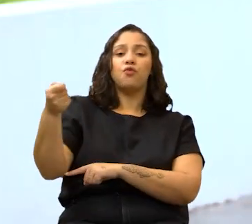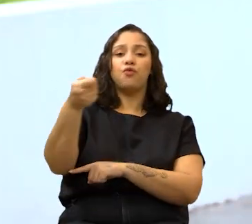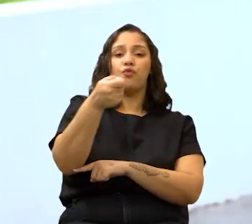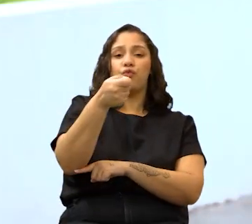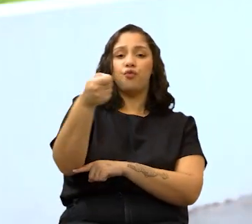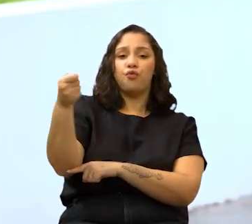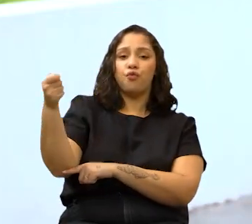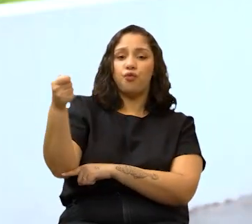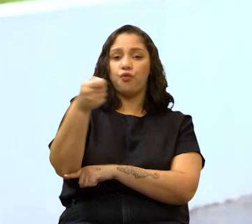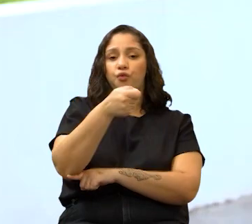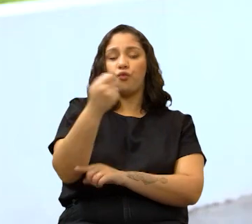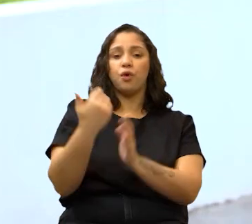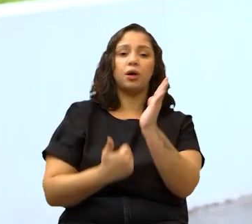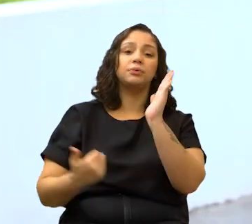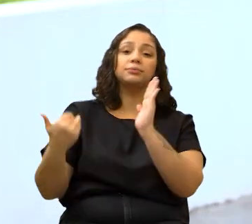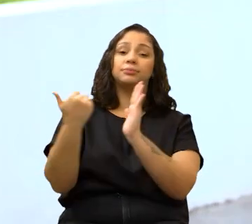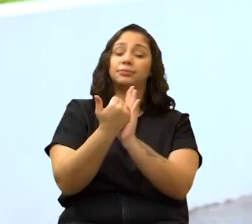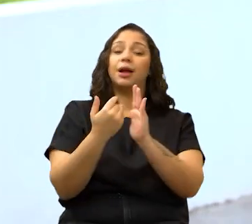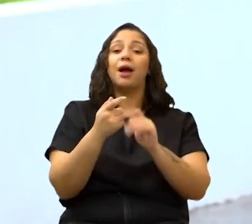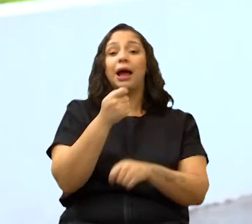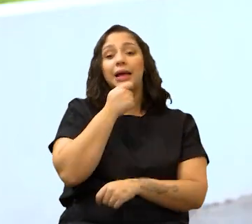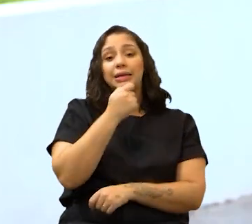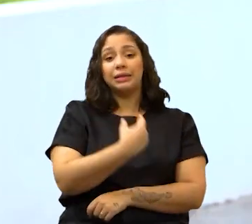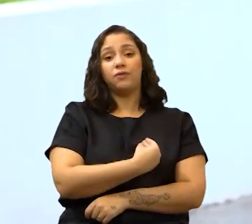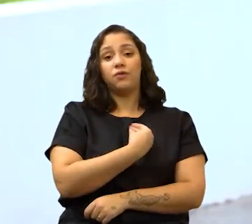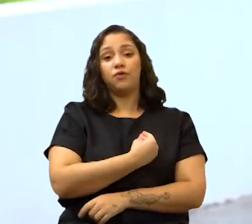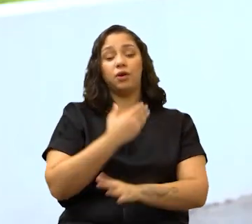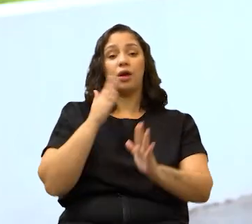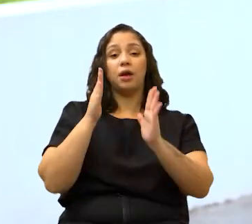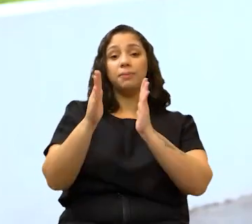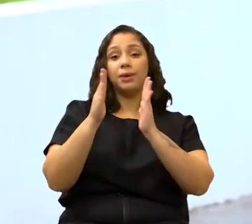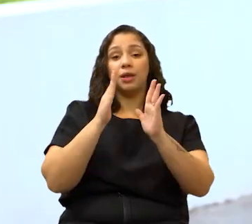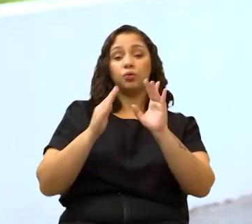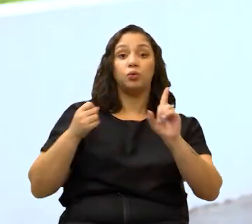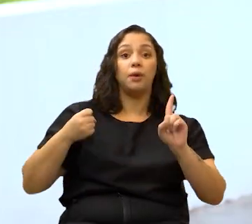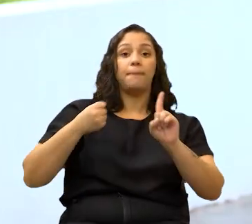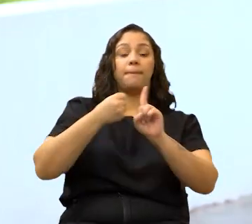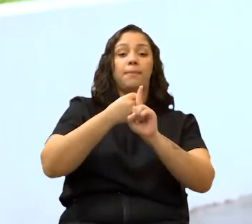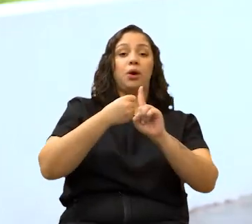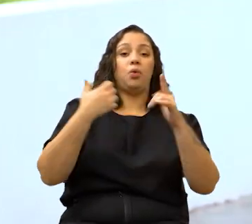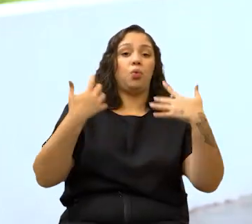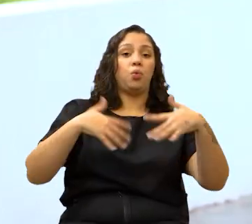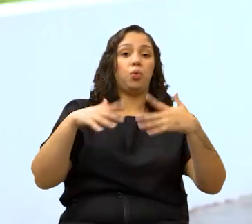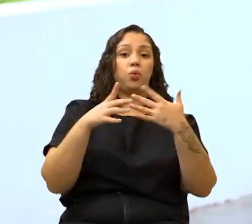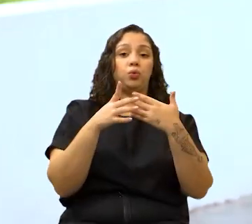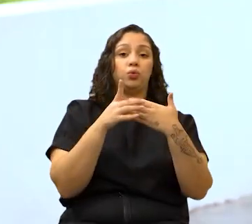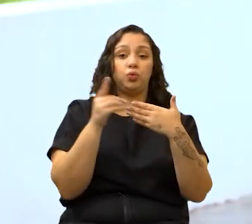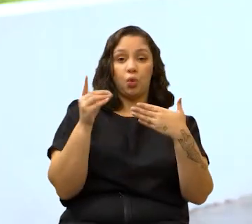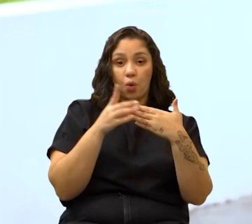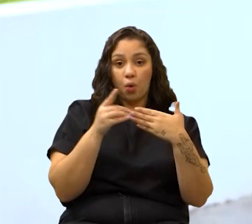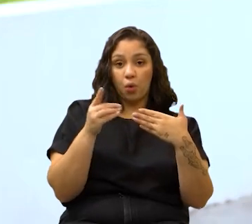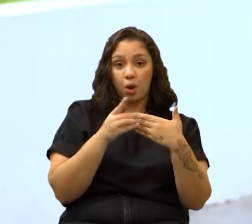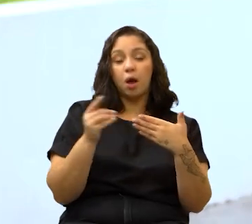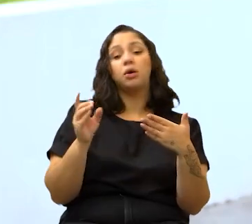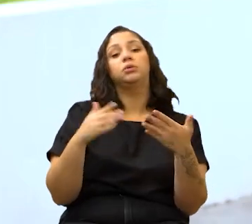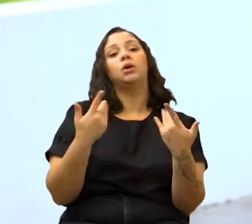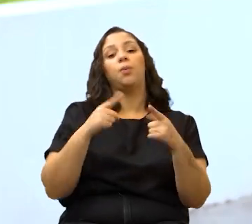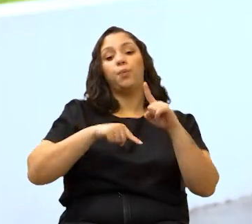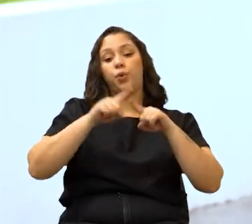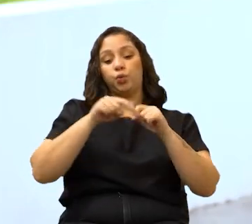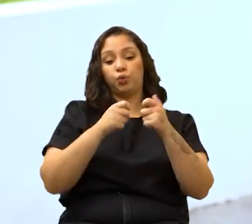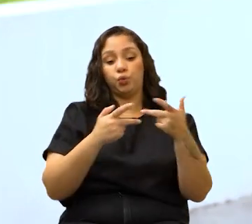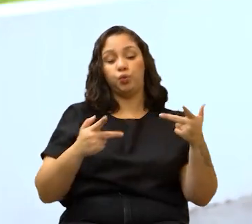aumentou. Também a gente ainda vivia um período de impacto da alta do dólar e os